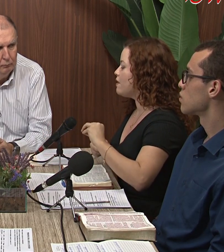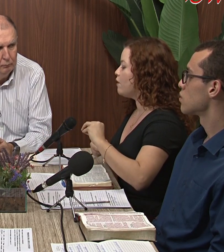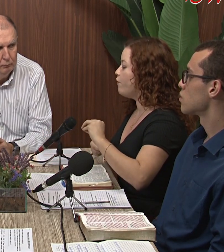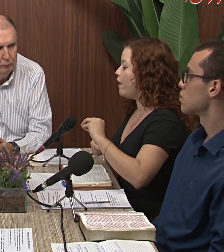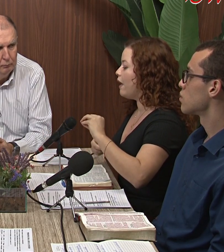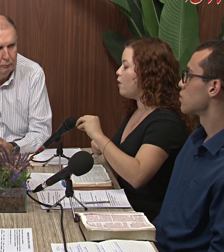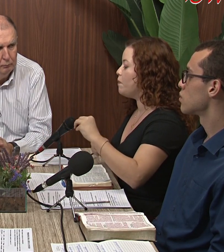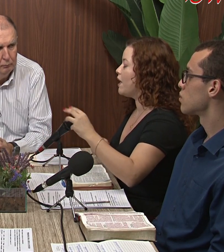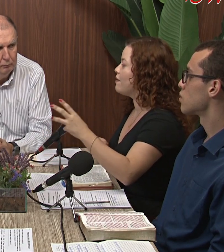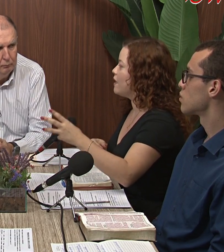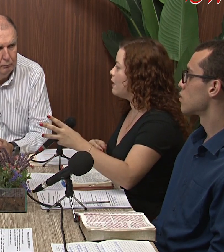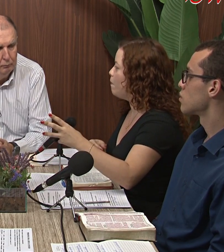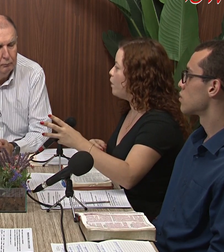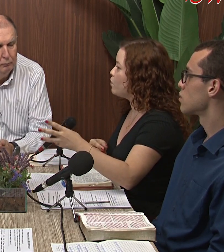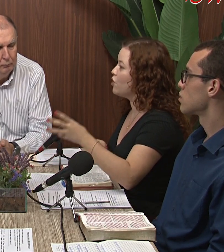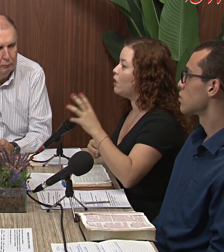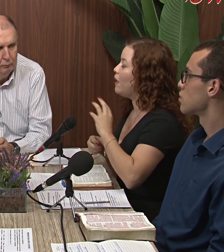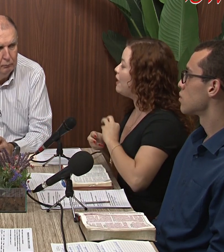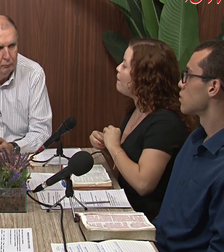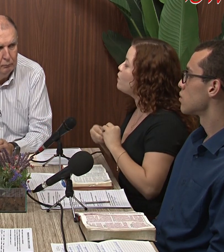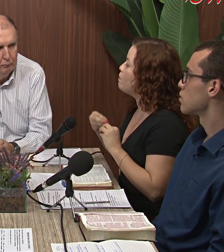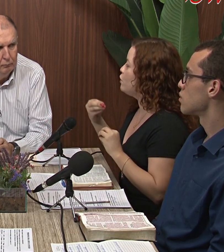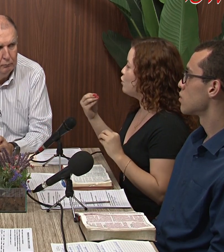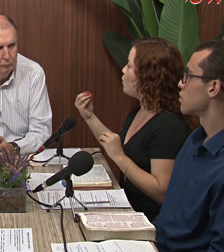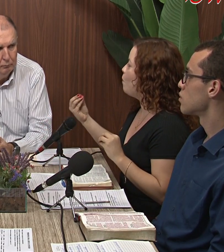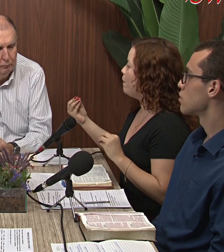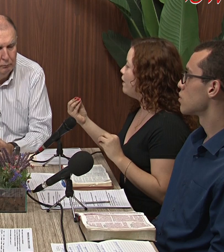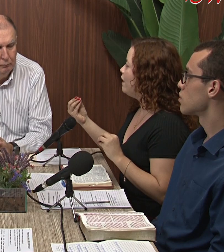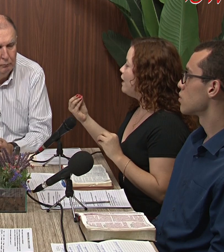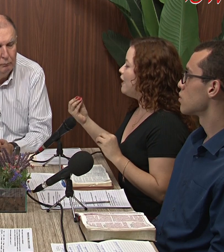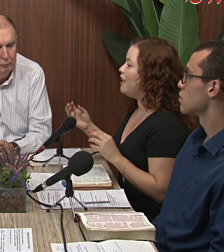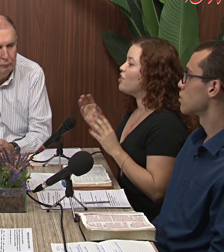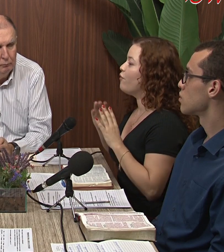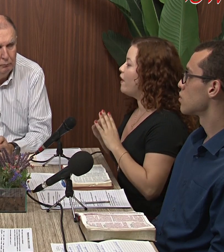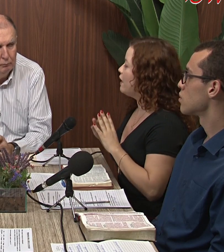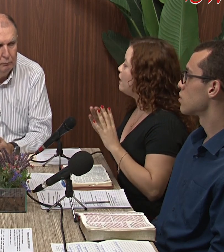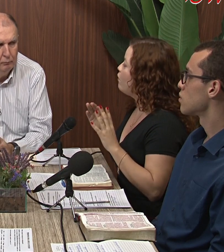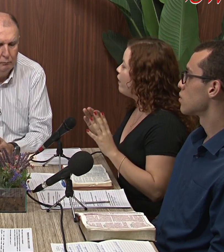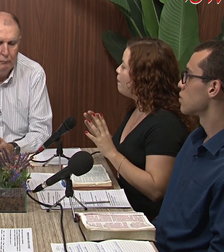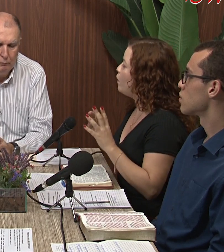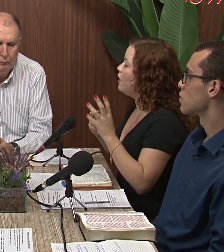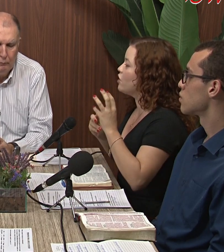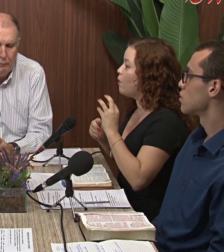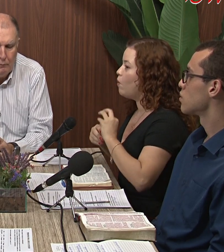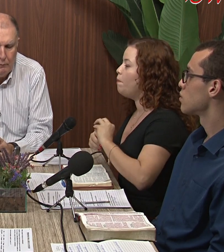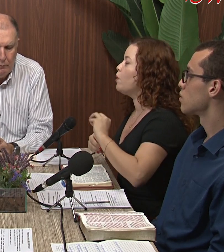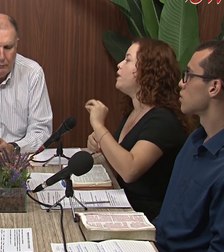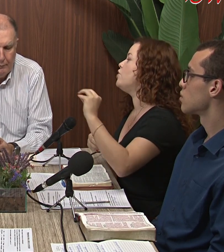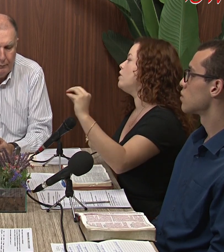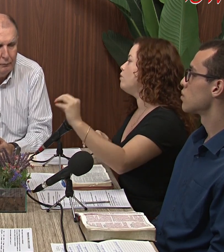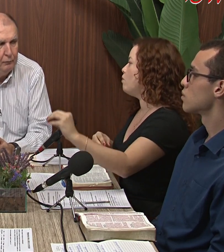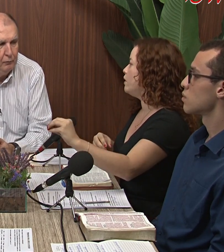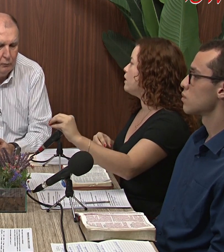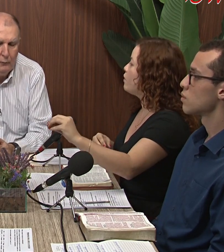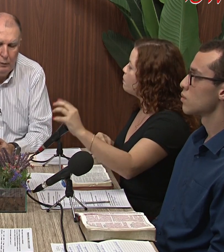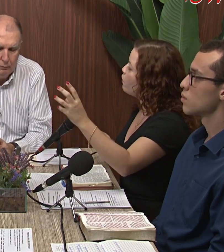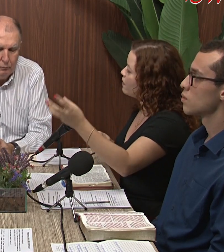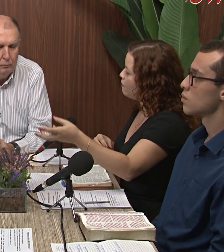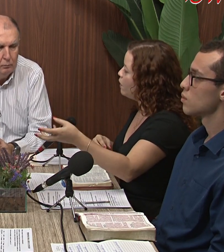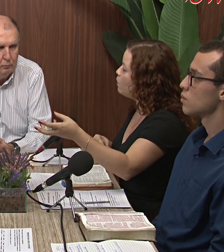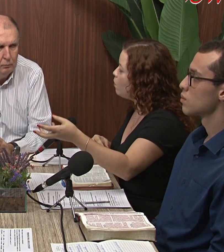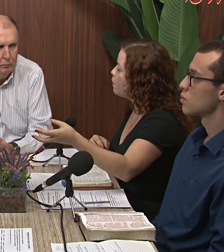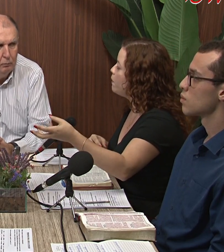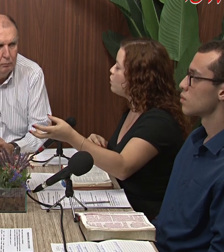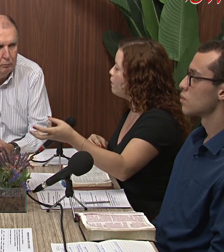fim, o terceiro fala, eu me casei e não posso ir, já não há nem mais uma desculpa, né? Ele já fala que não vai, porque ele está comprometido com outra coisa,